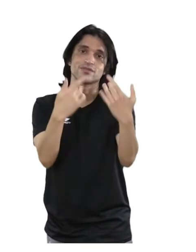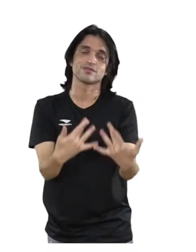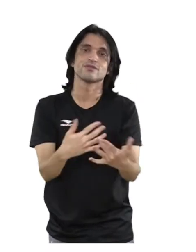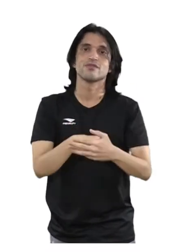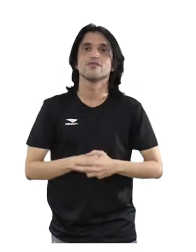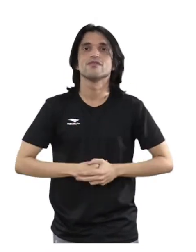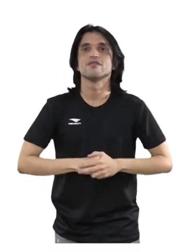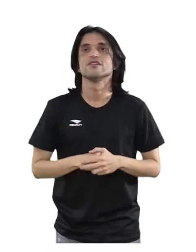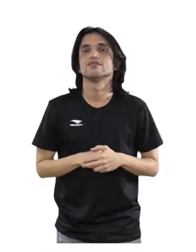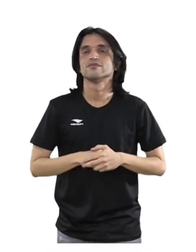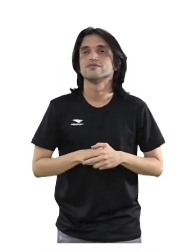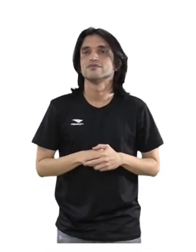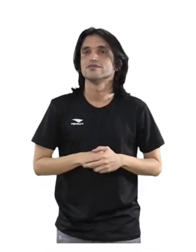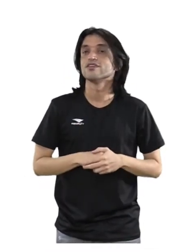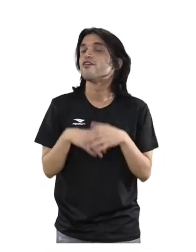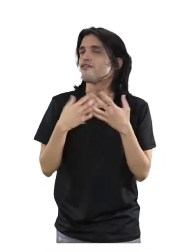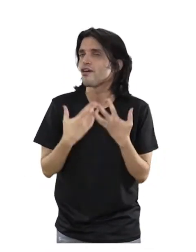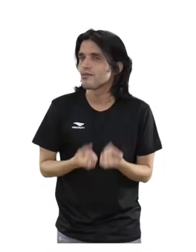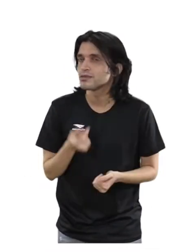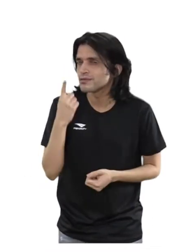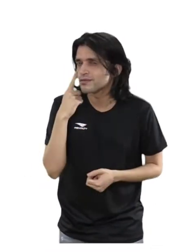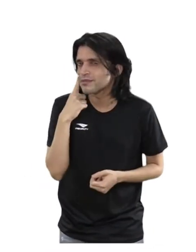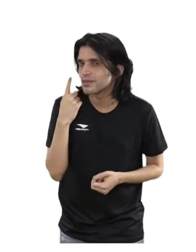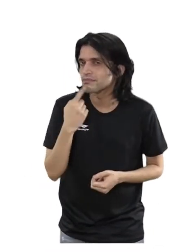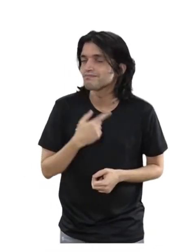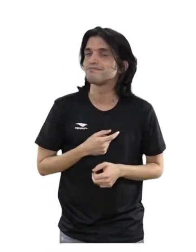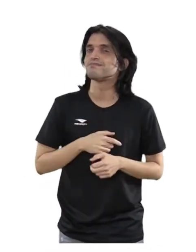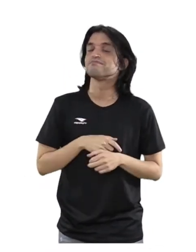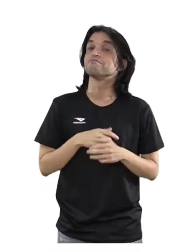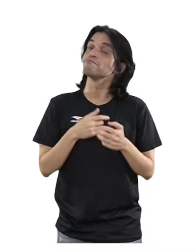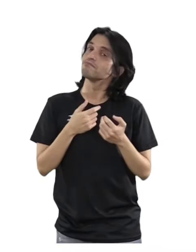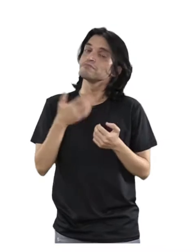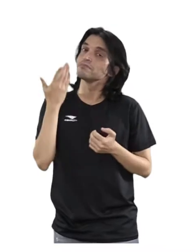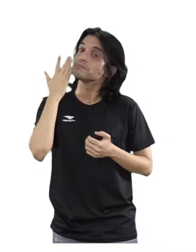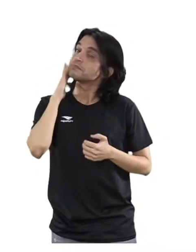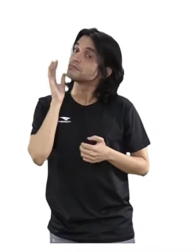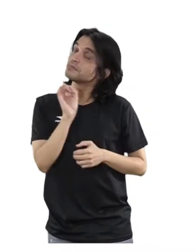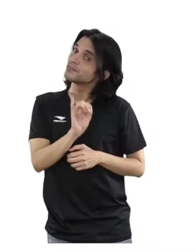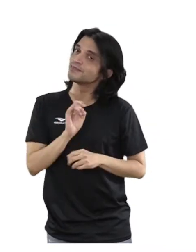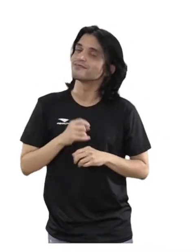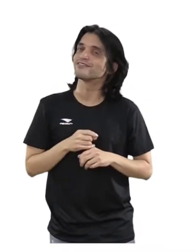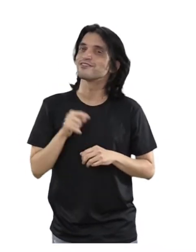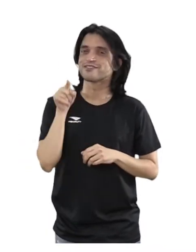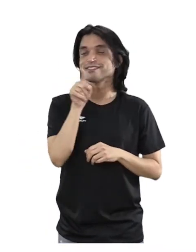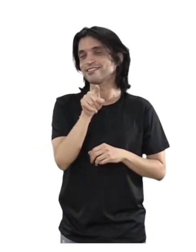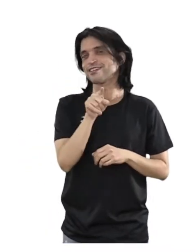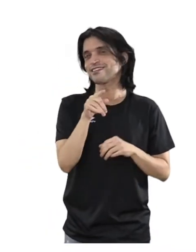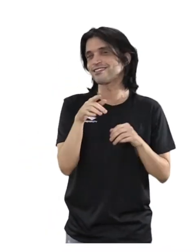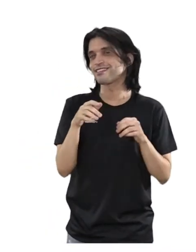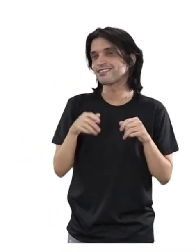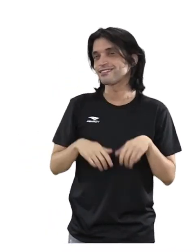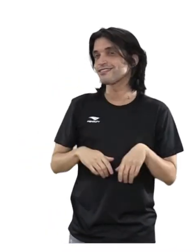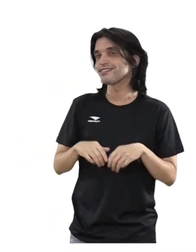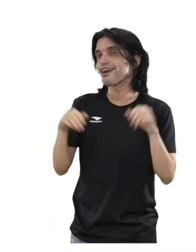Vamos ver se você entendeu fazendo essa atividade, que você será capaz de fazer uma descrição de um